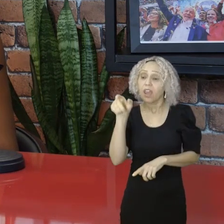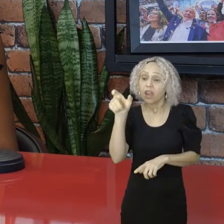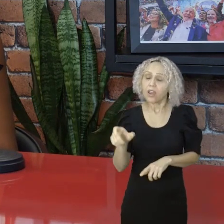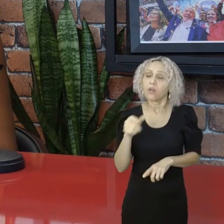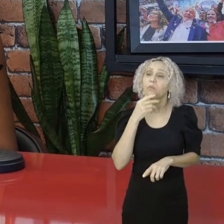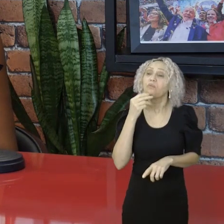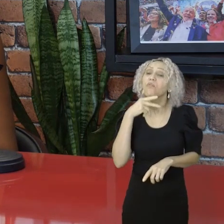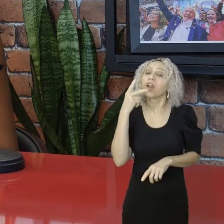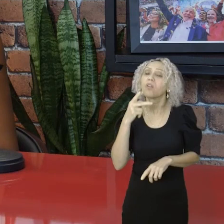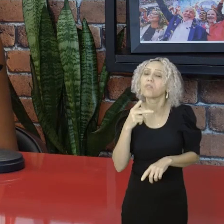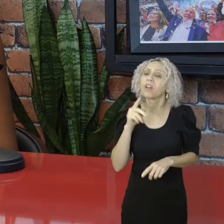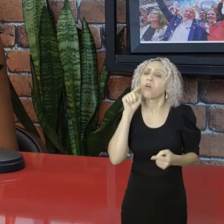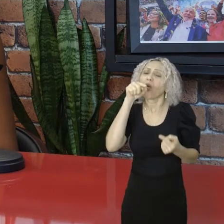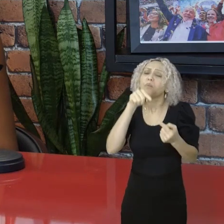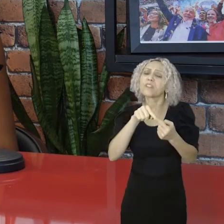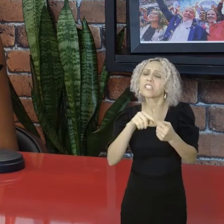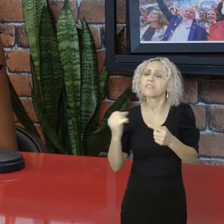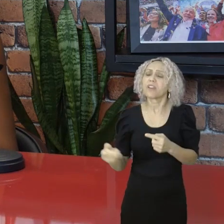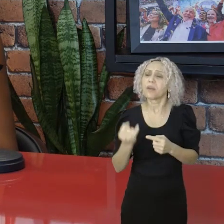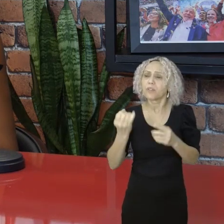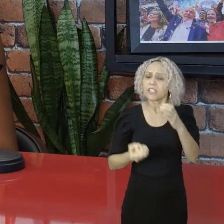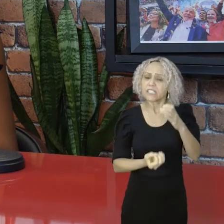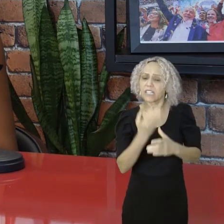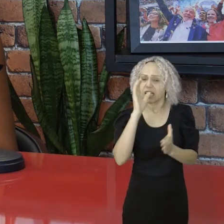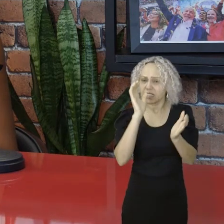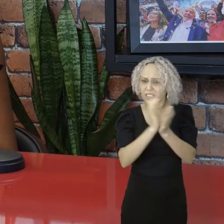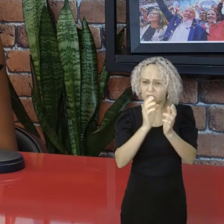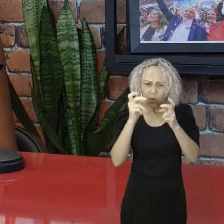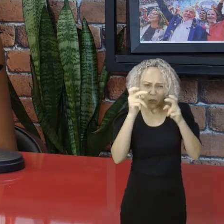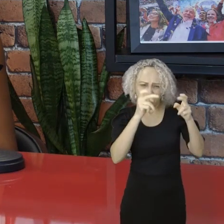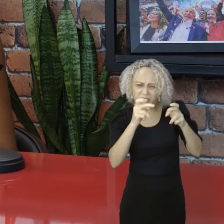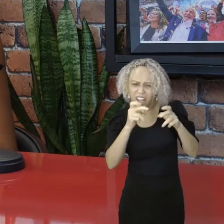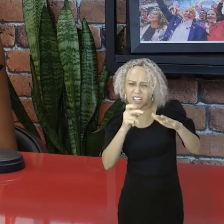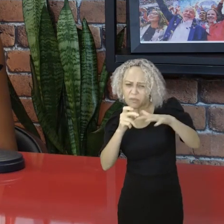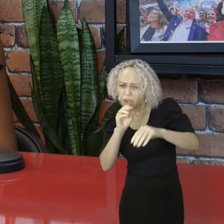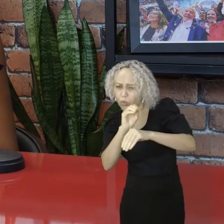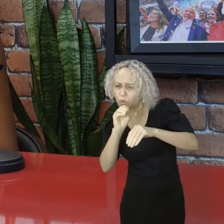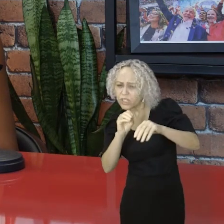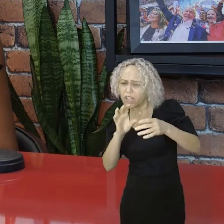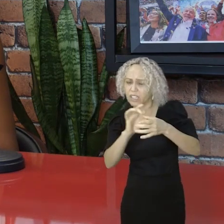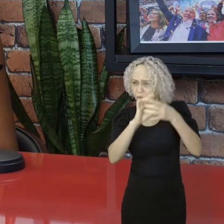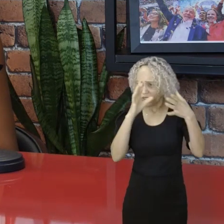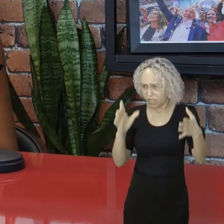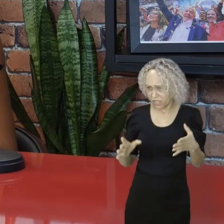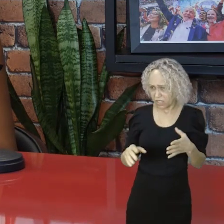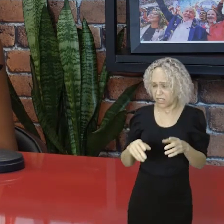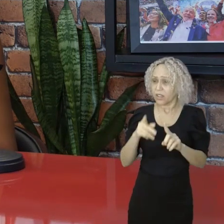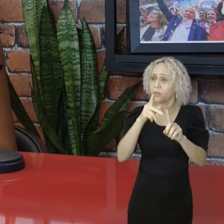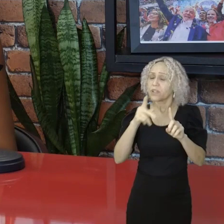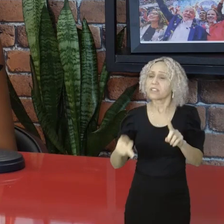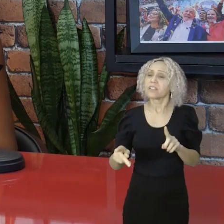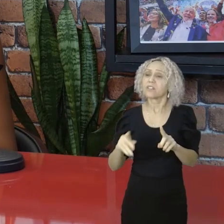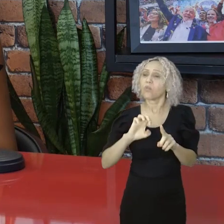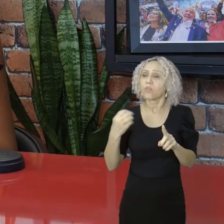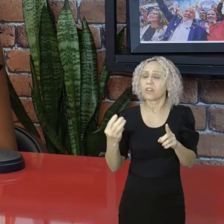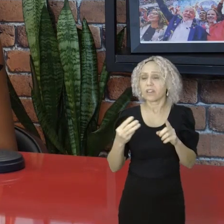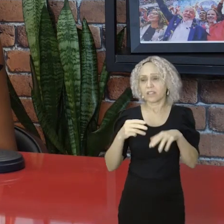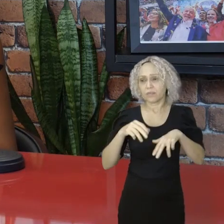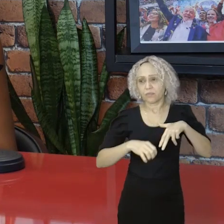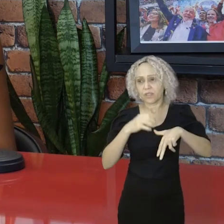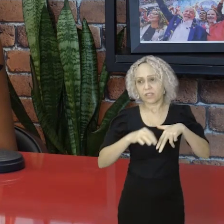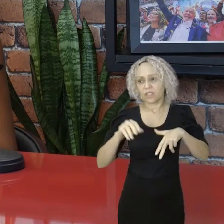PT, ele destacou a finalidade e importância da criação deste observatório, que será presidido pelo ex-ministro